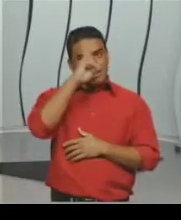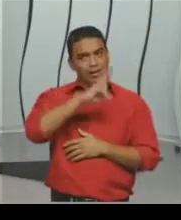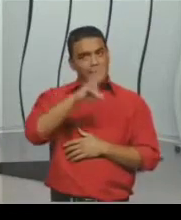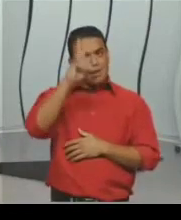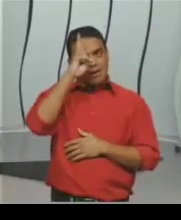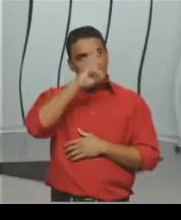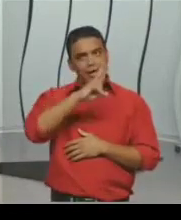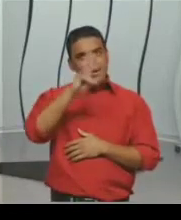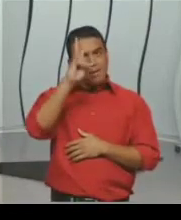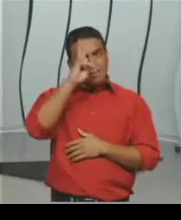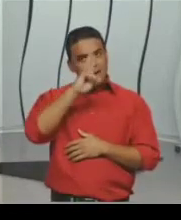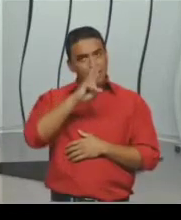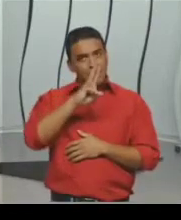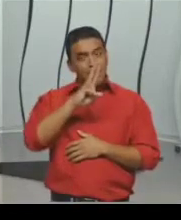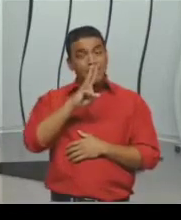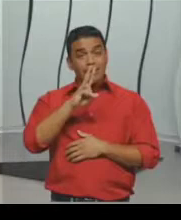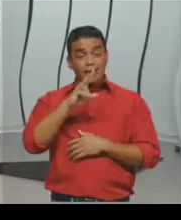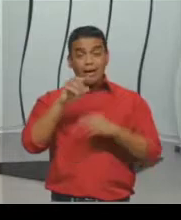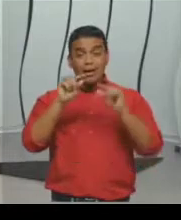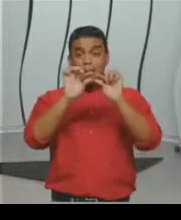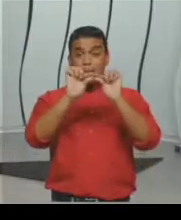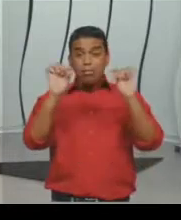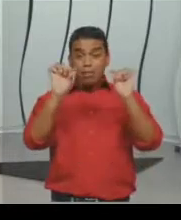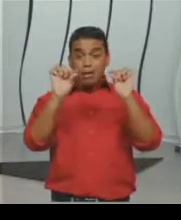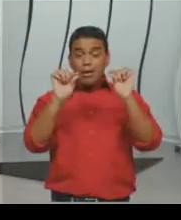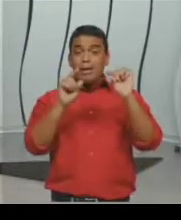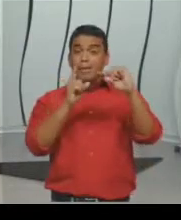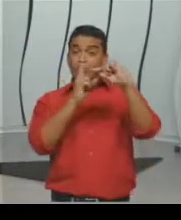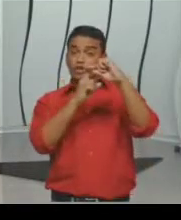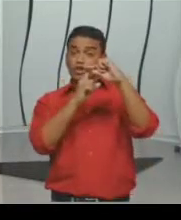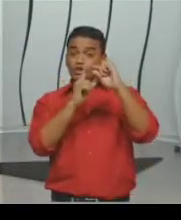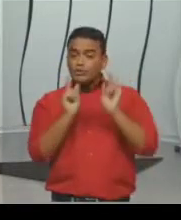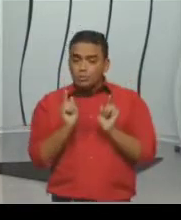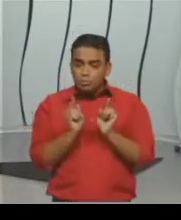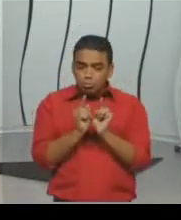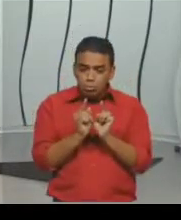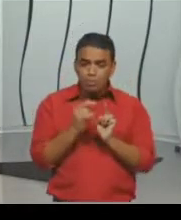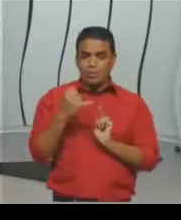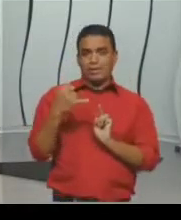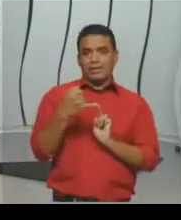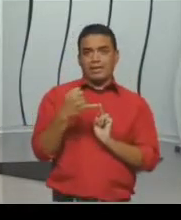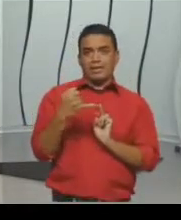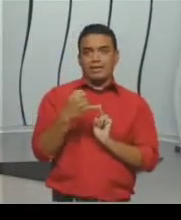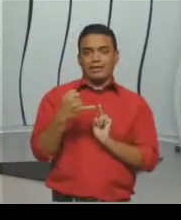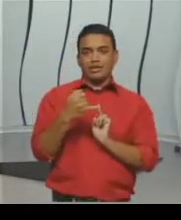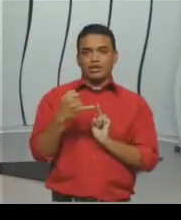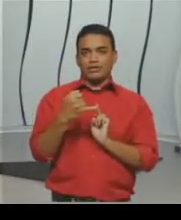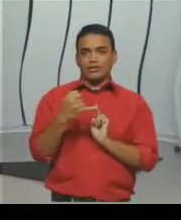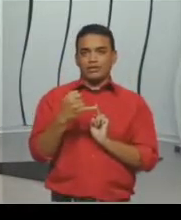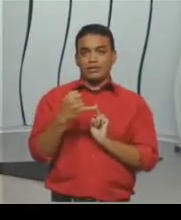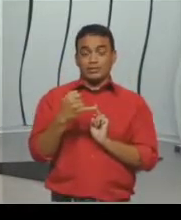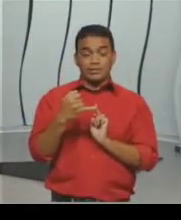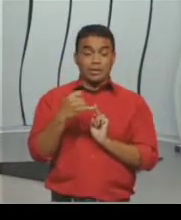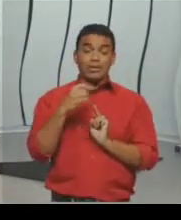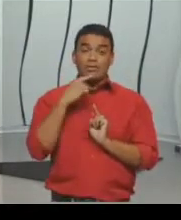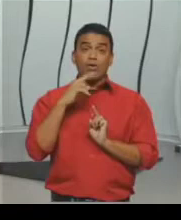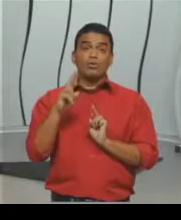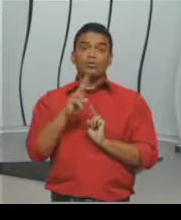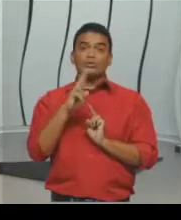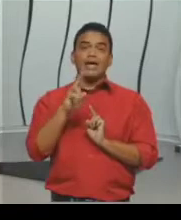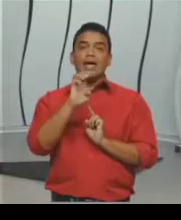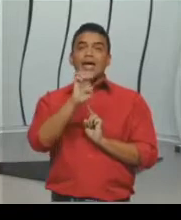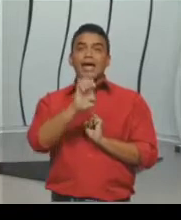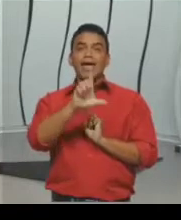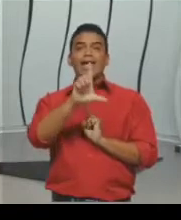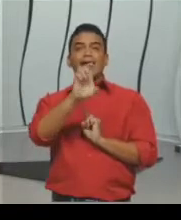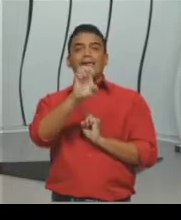o polo positivo, polo negativo. Eu não vou seguir o sentido da corrente elétrica, eu vou seguir o sentido dos elétrons